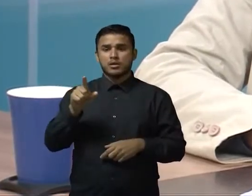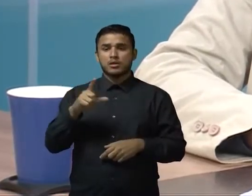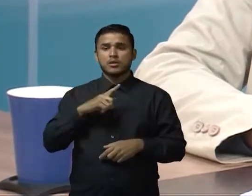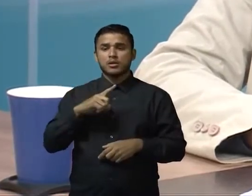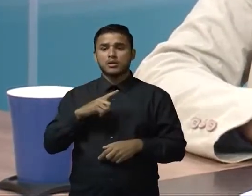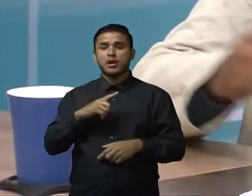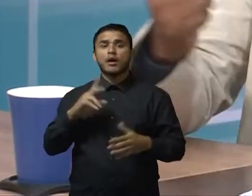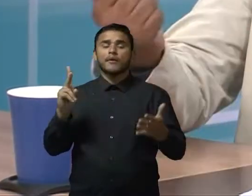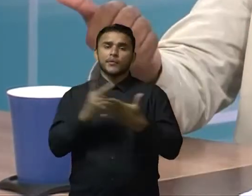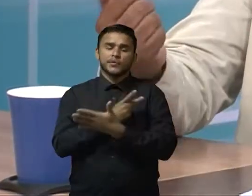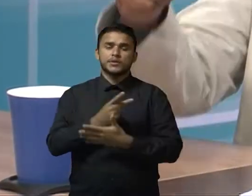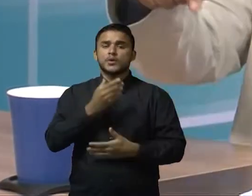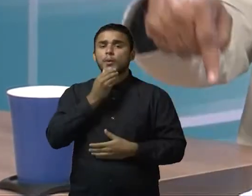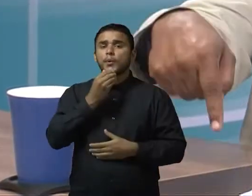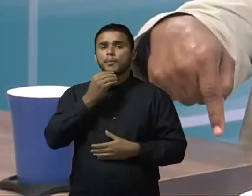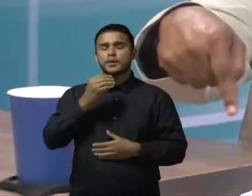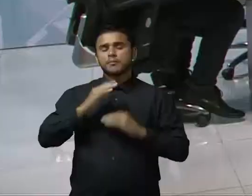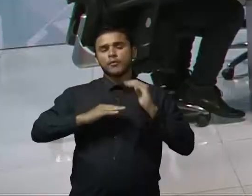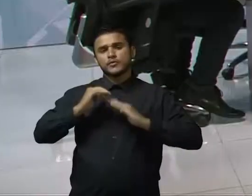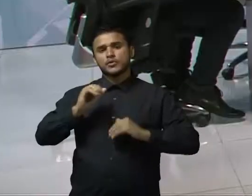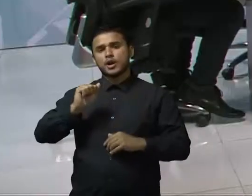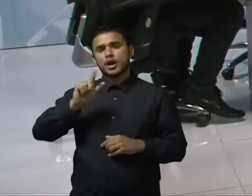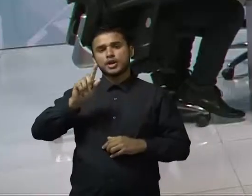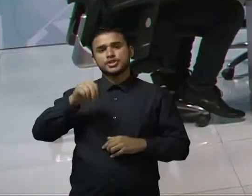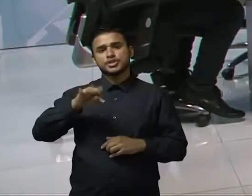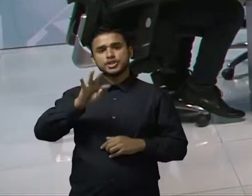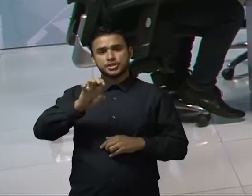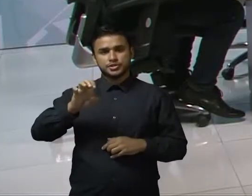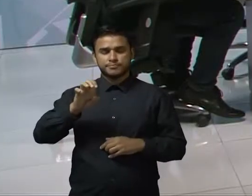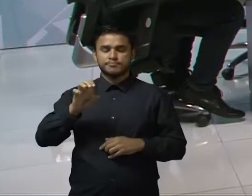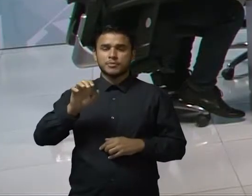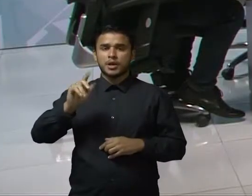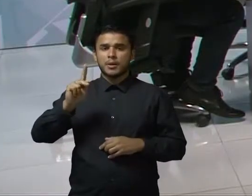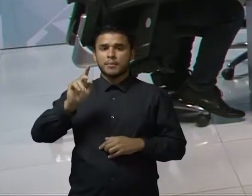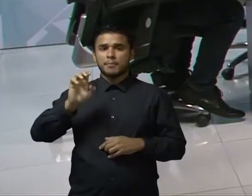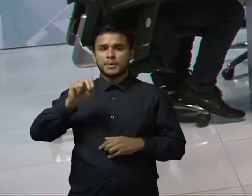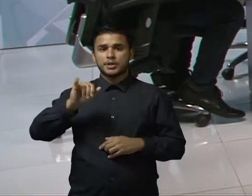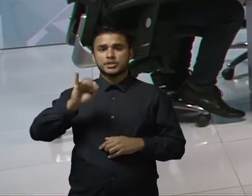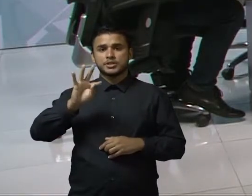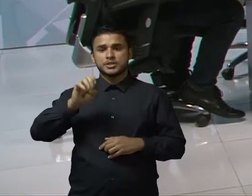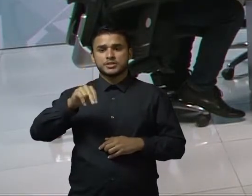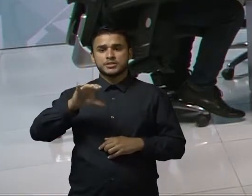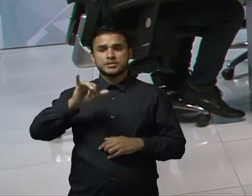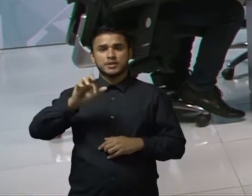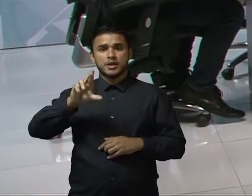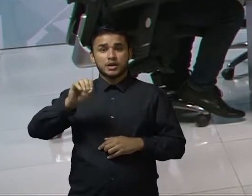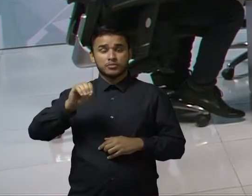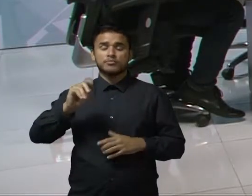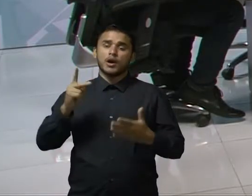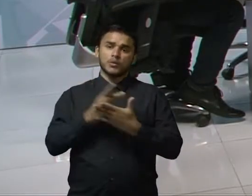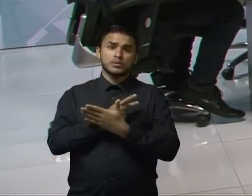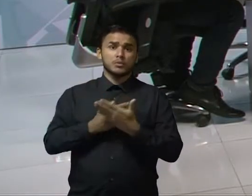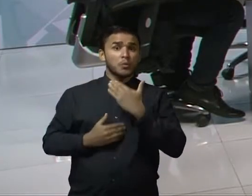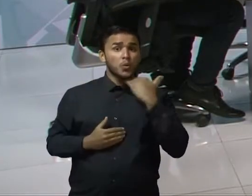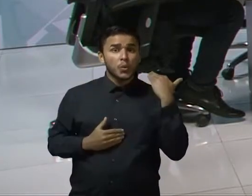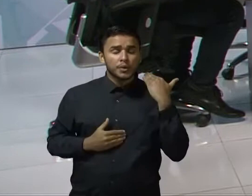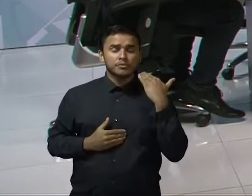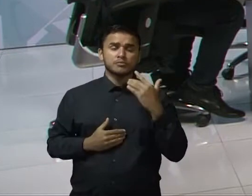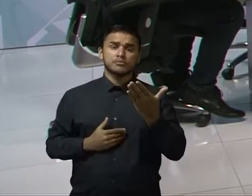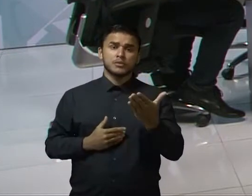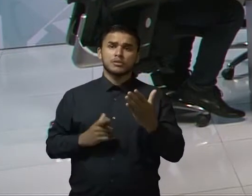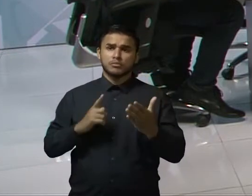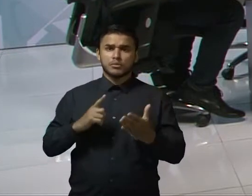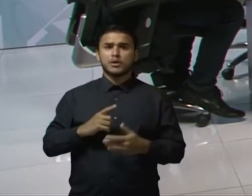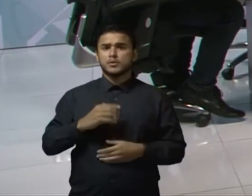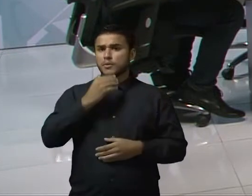colega agente penitenciário por uma ação criminosa de presos, né, com a participação entre presos e indivíduos comandados por